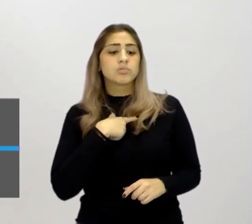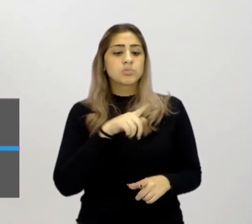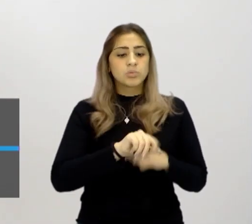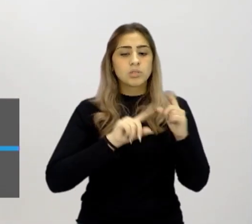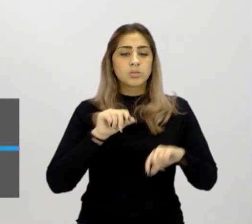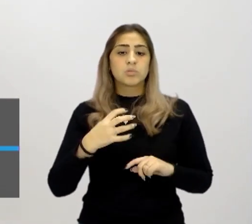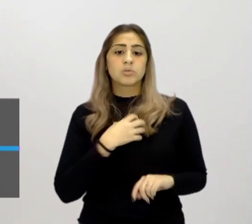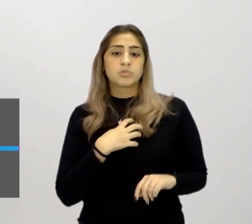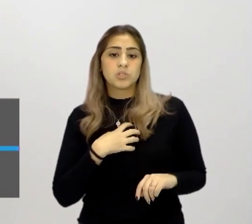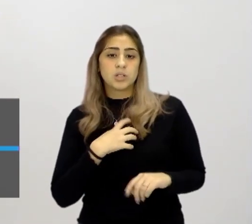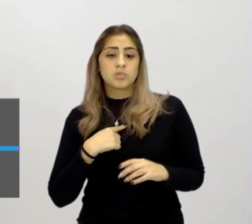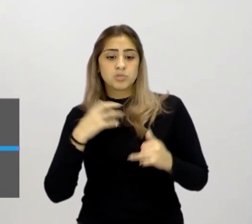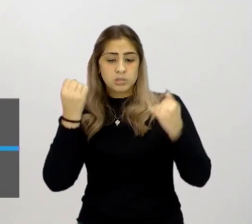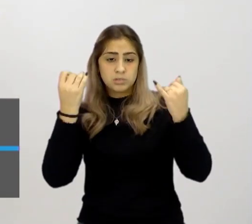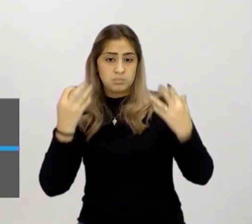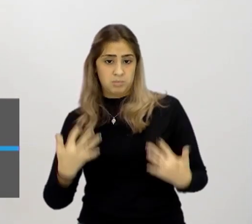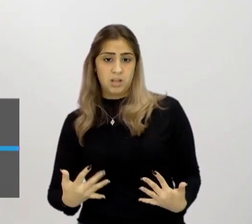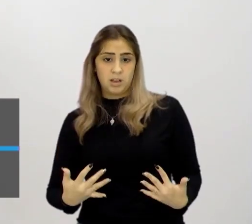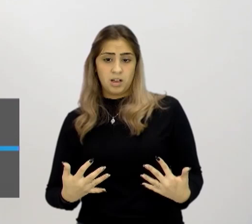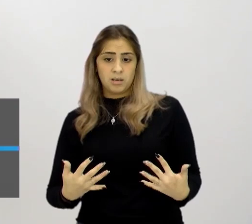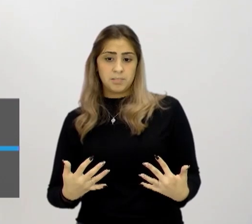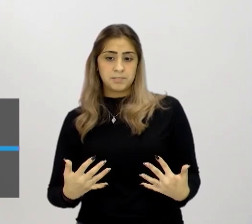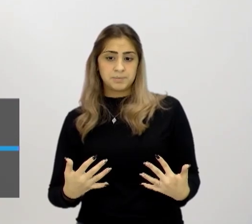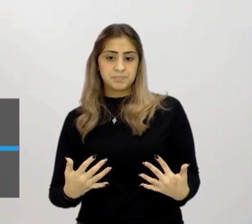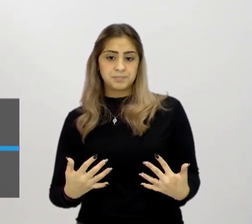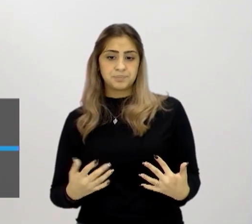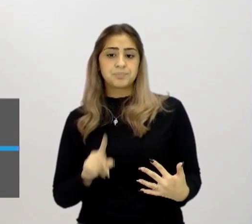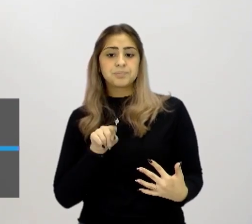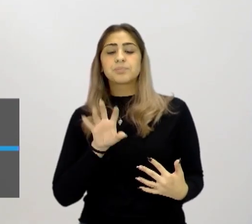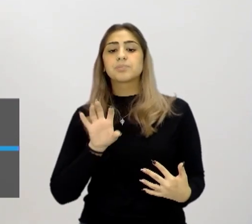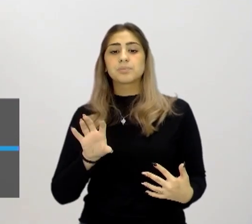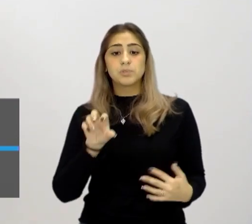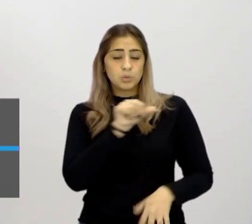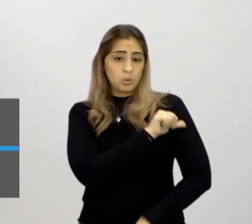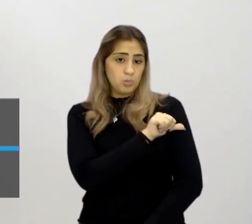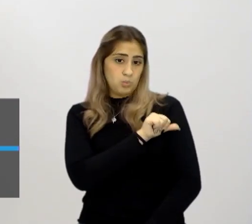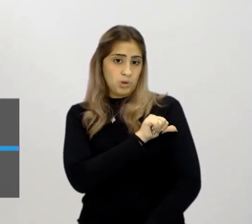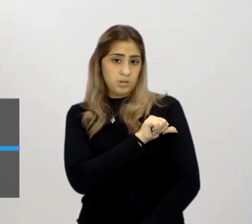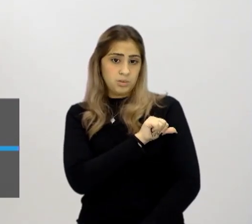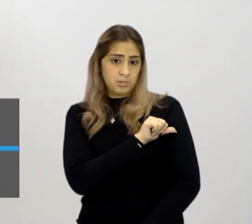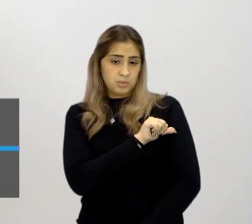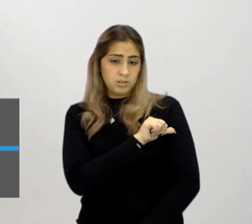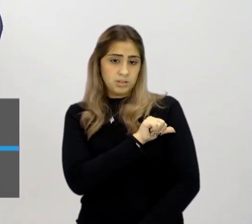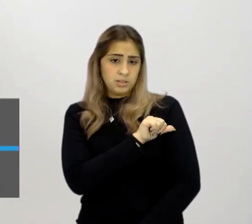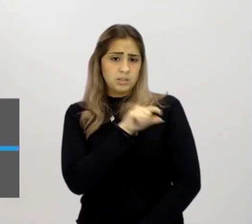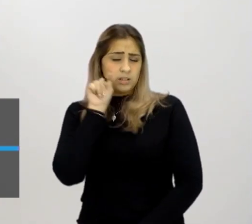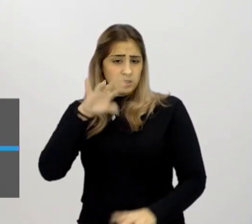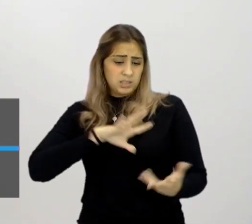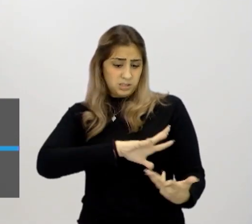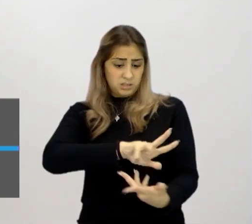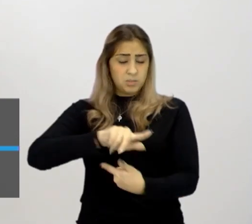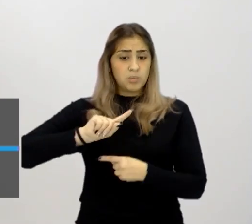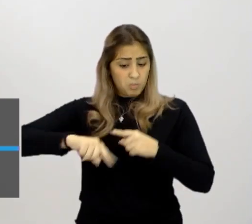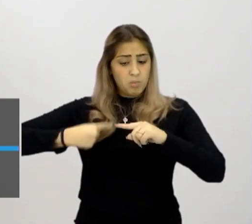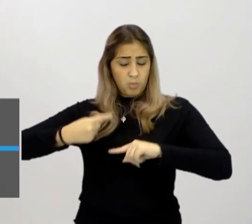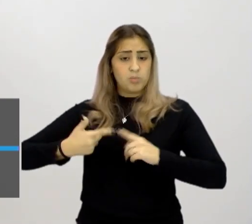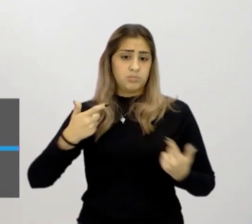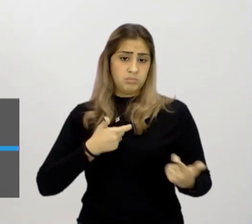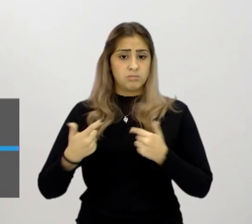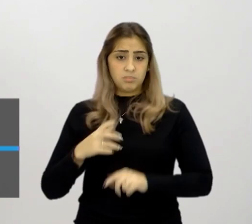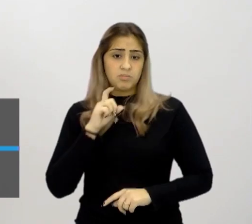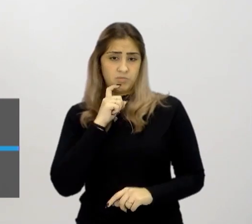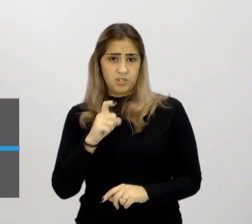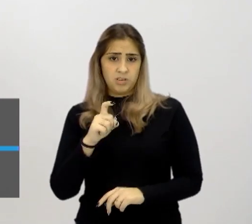bem sucinta de explicar o neoliberalismo, é assim, nono ano. Neste mundo pós-Guerra Fria,